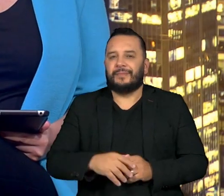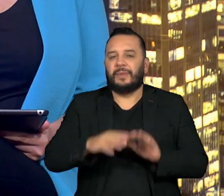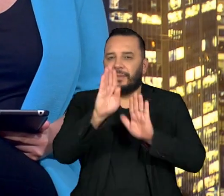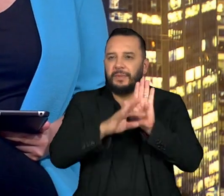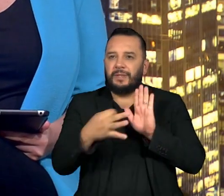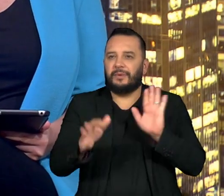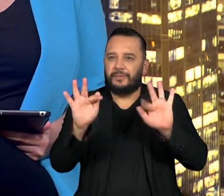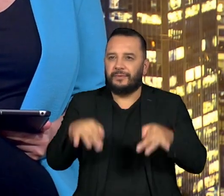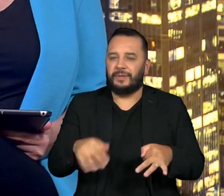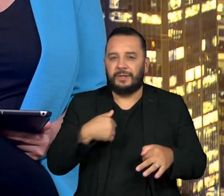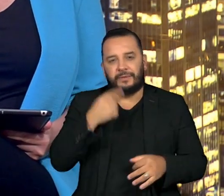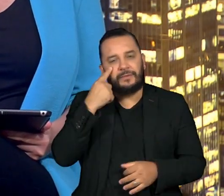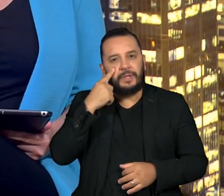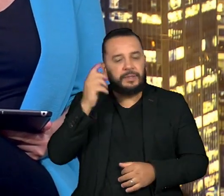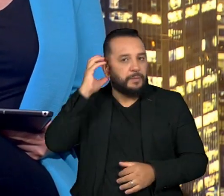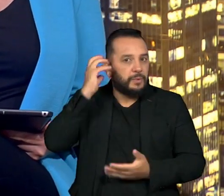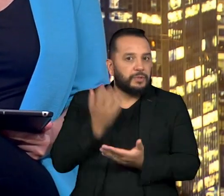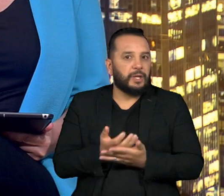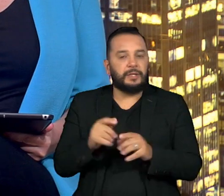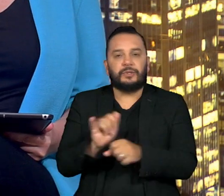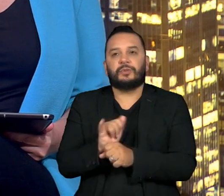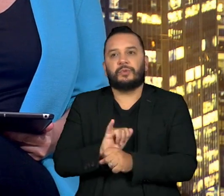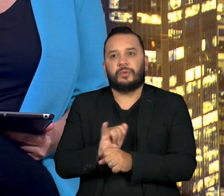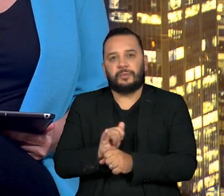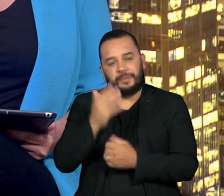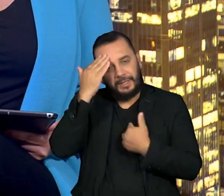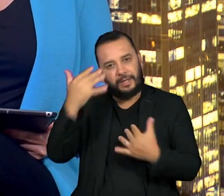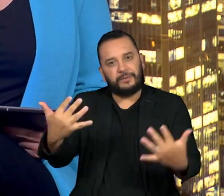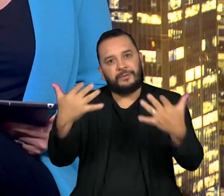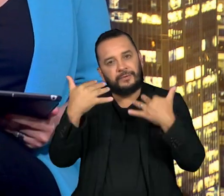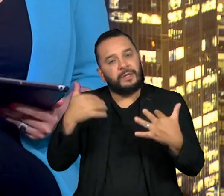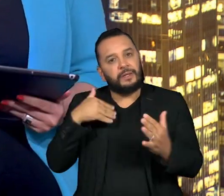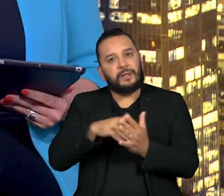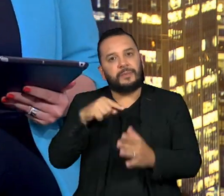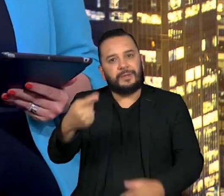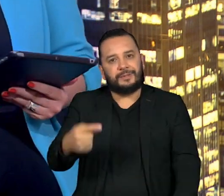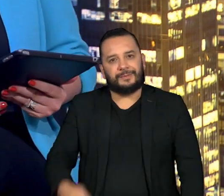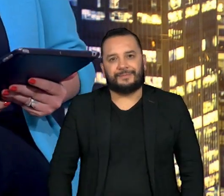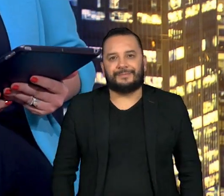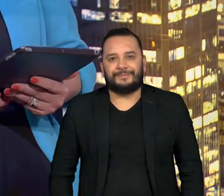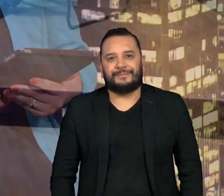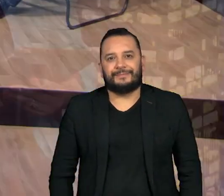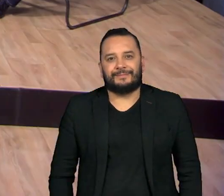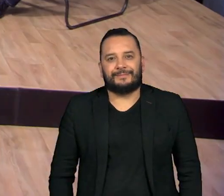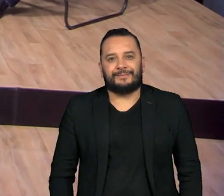Opinião fica por aqui. Acompanhe nosso podcast e nosso canal no YouTube. Obrigada pela sua companhia. Até a próxima.